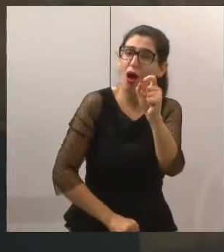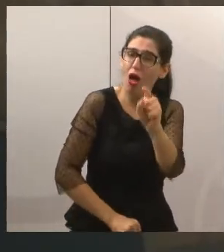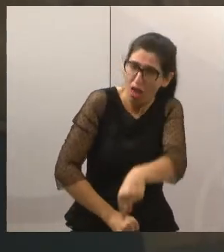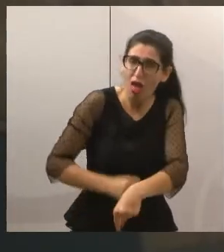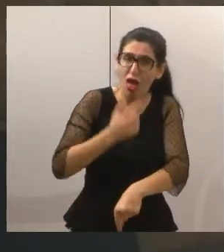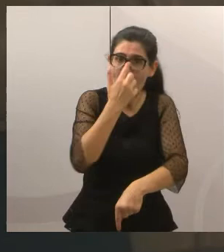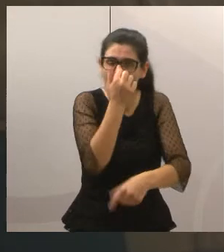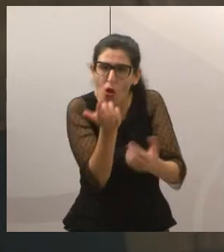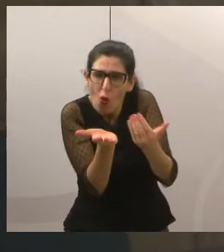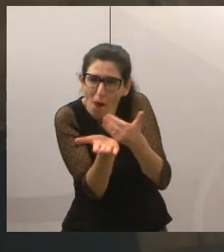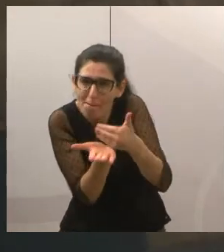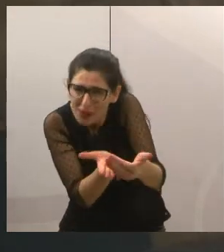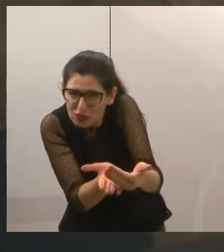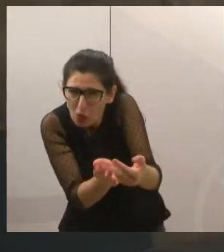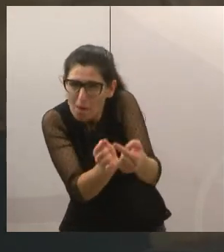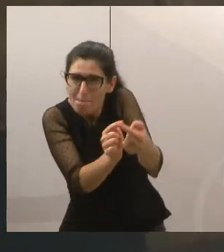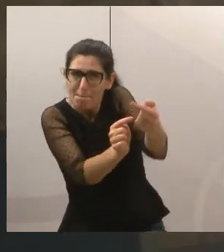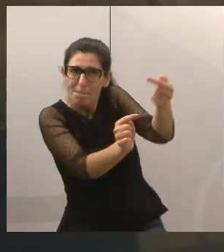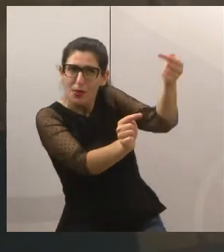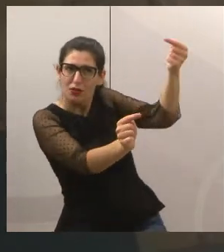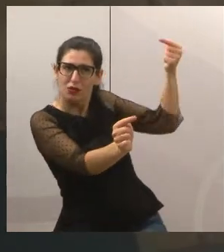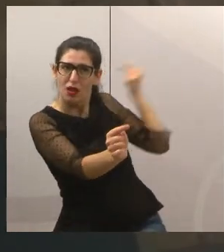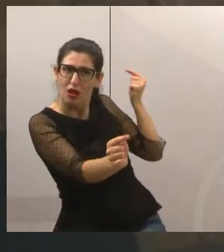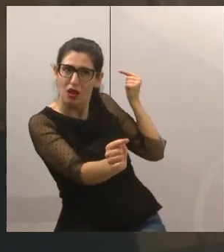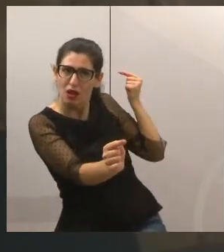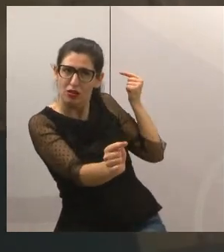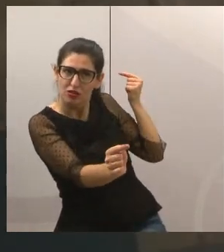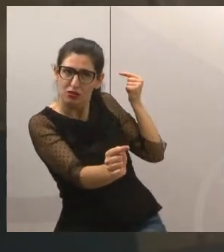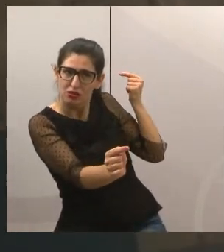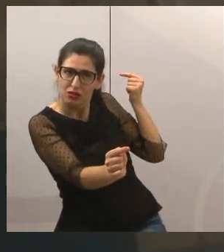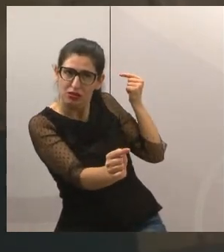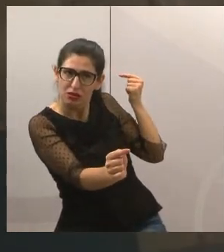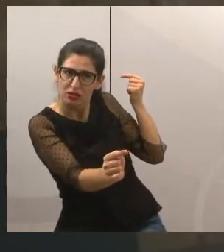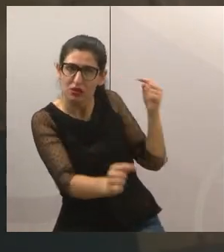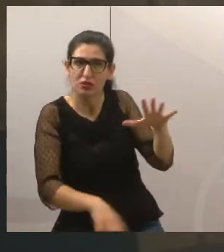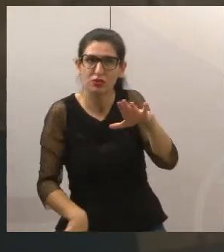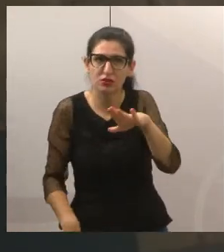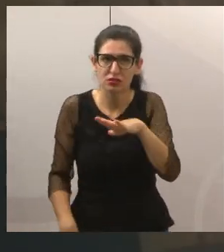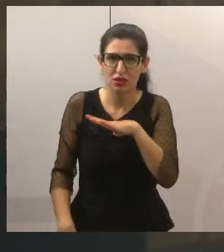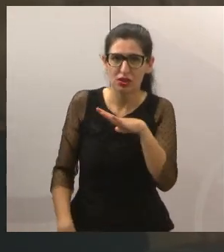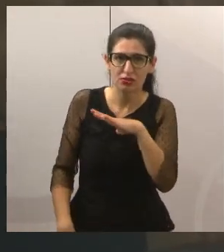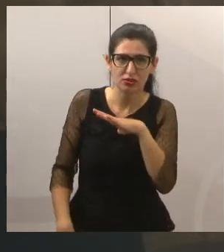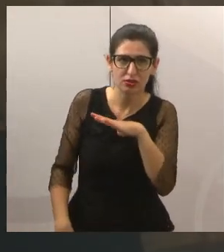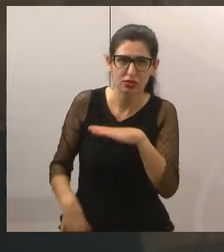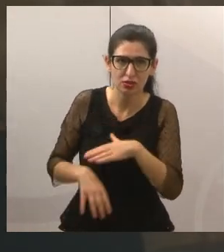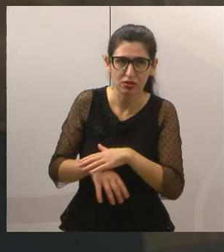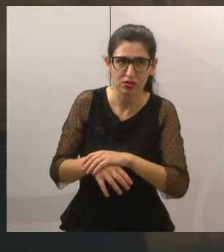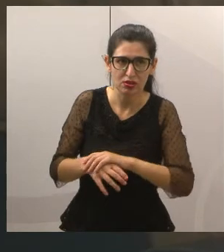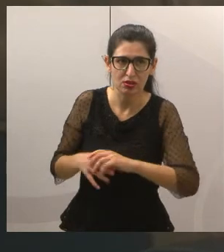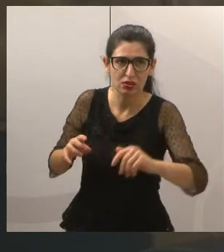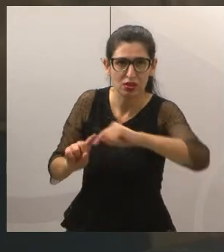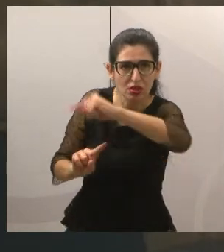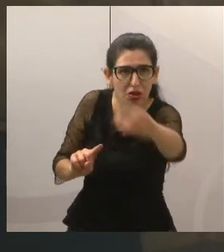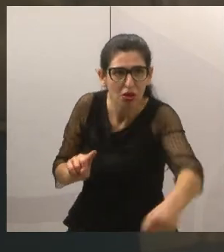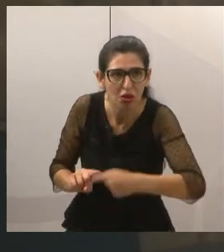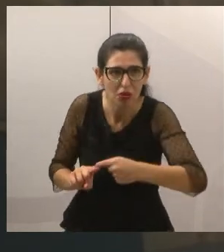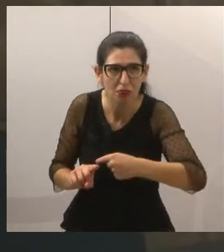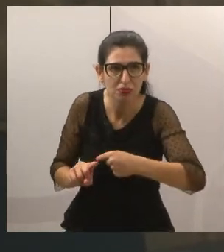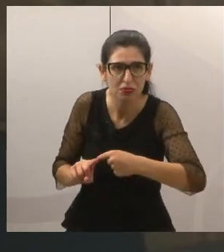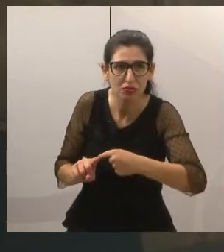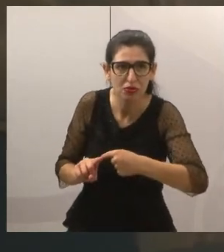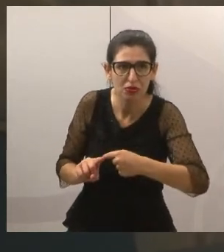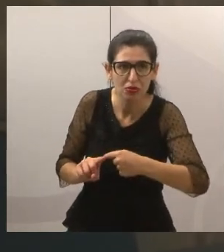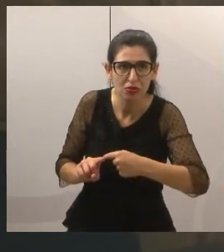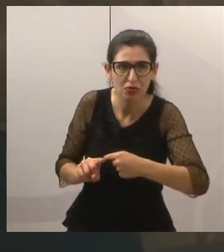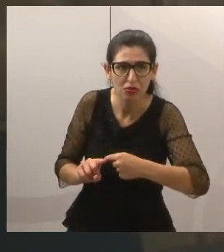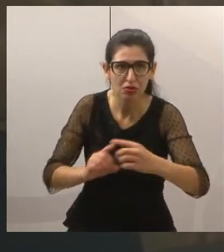iniciou lá atrás, né? Saiu do centro, do coração da cidade, porque o objetivo era fazer a ligação até a